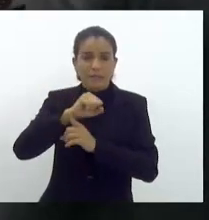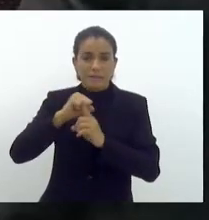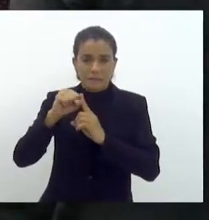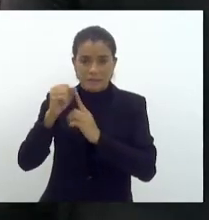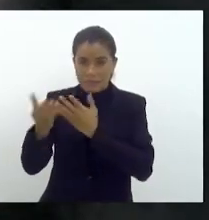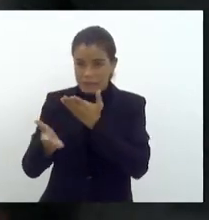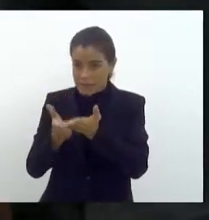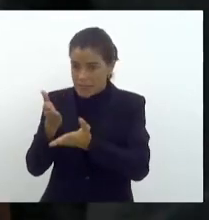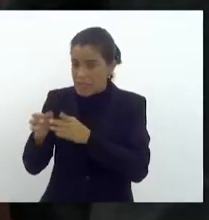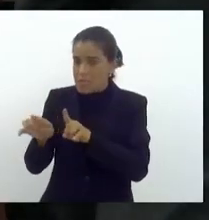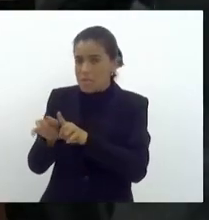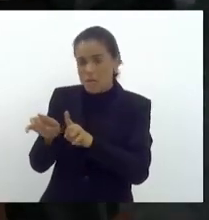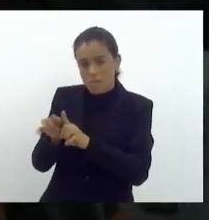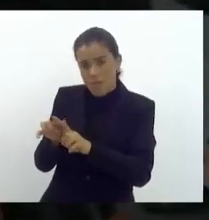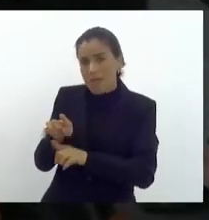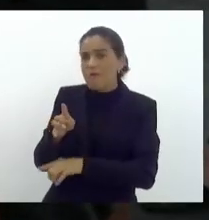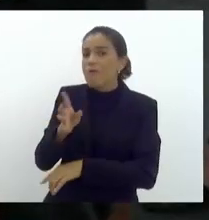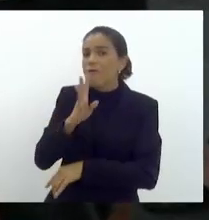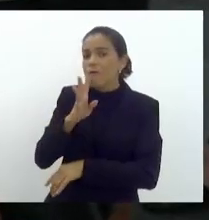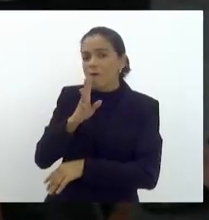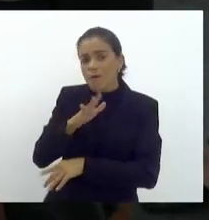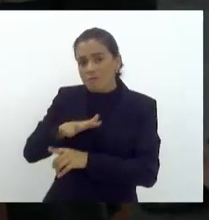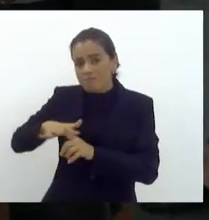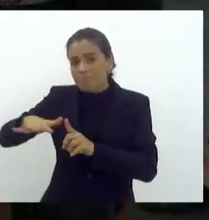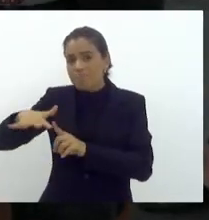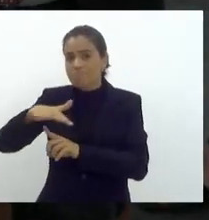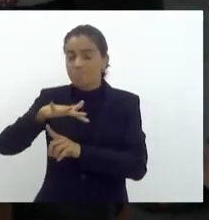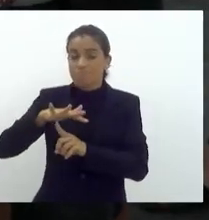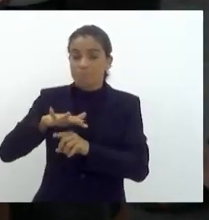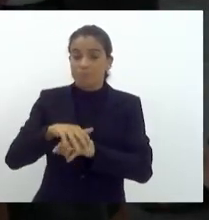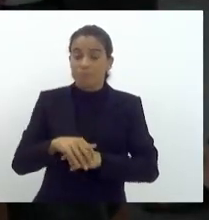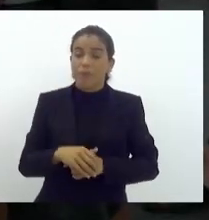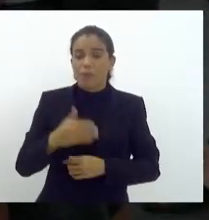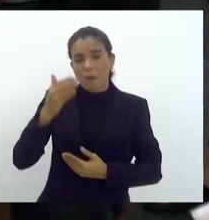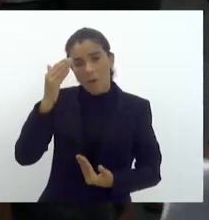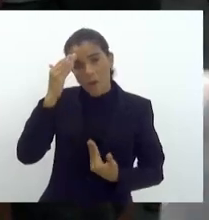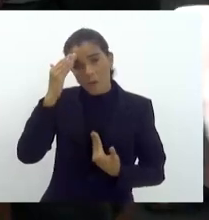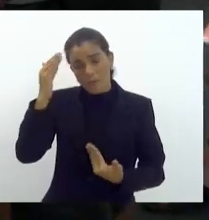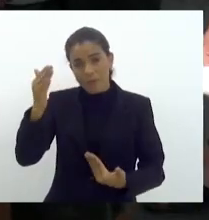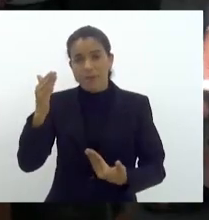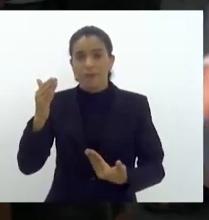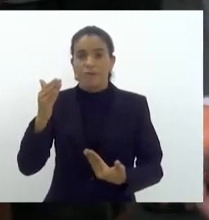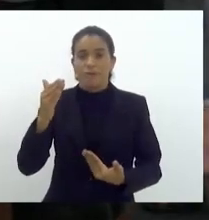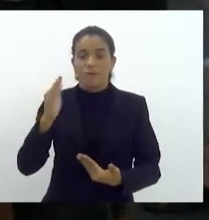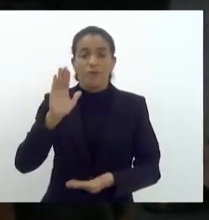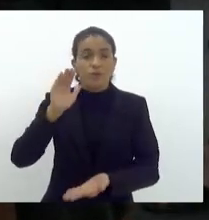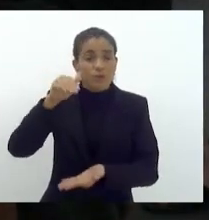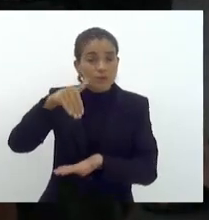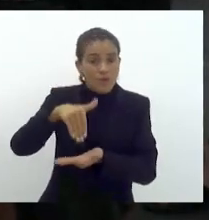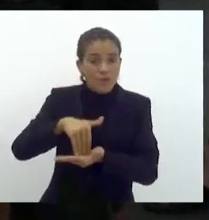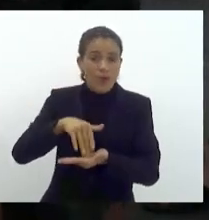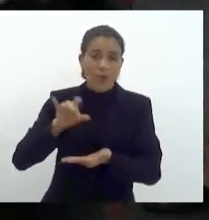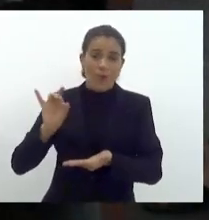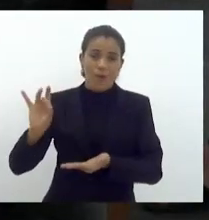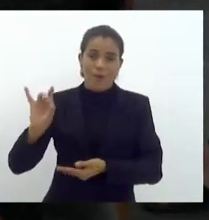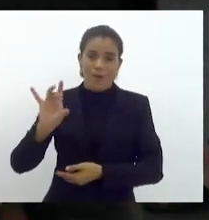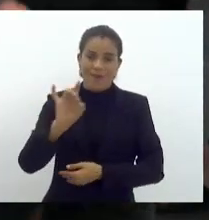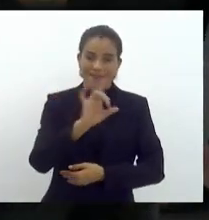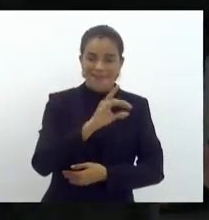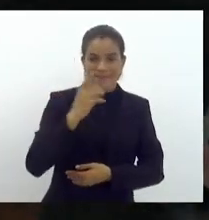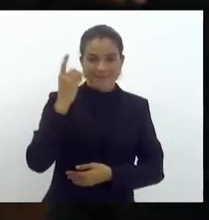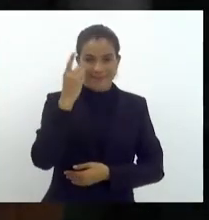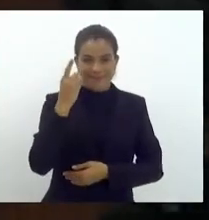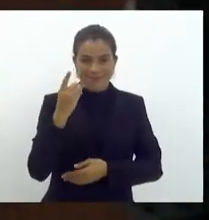e reconheço também muito essa rede sócio assistencial então muito obrigada E no final cada cada Deputado